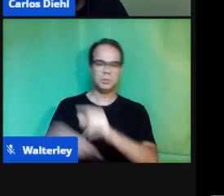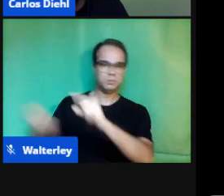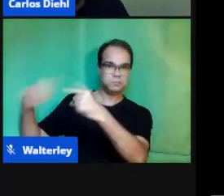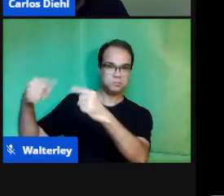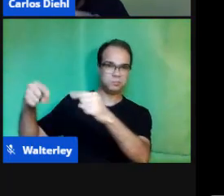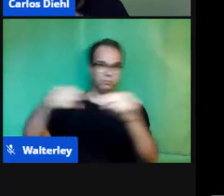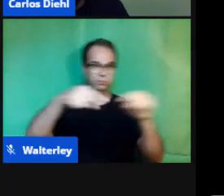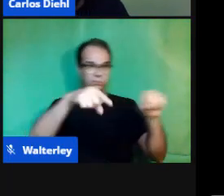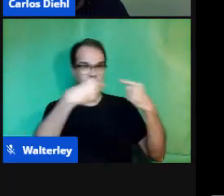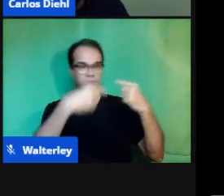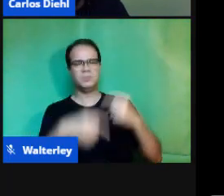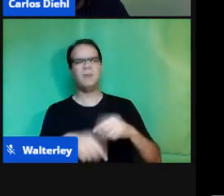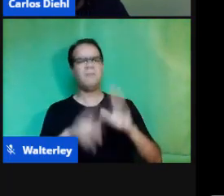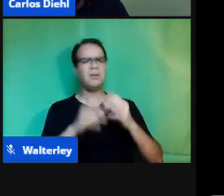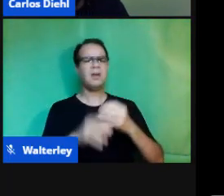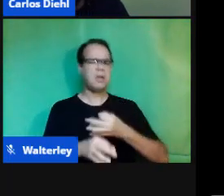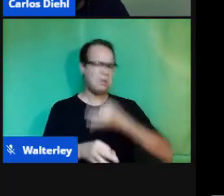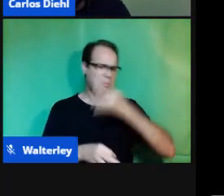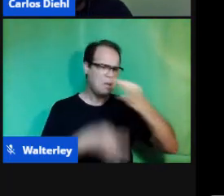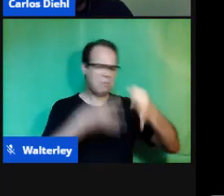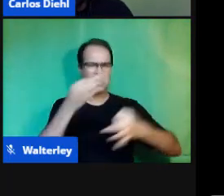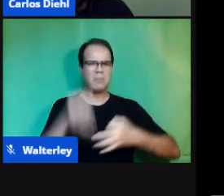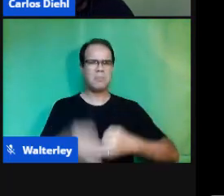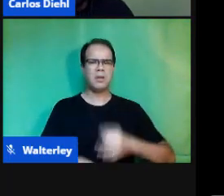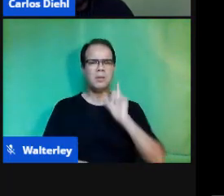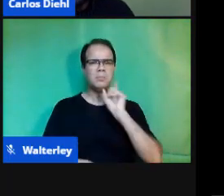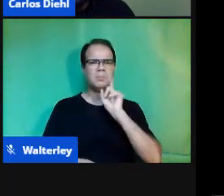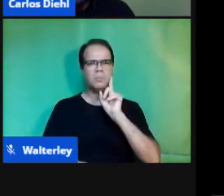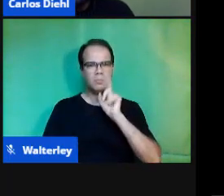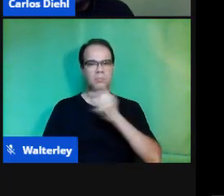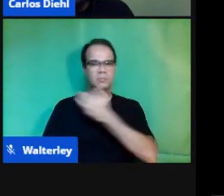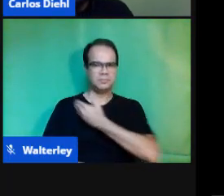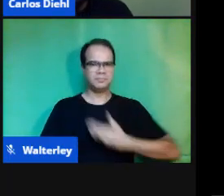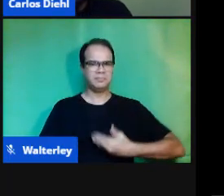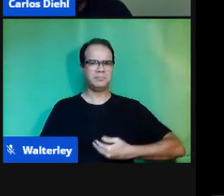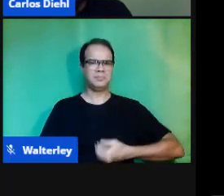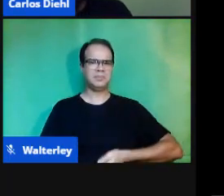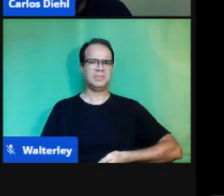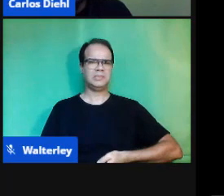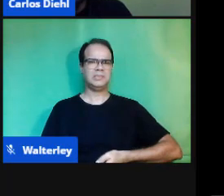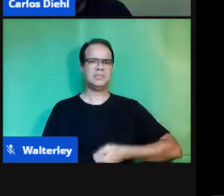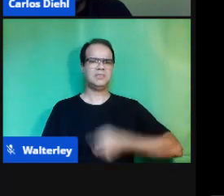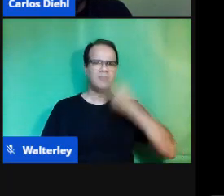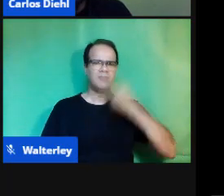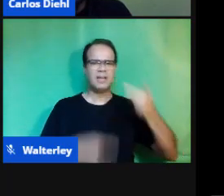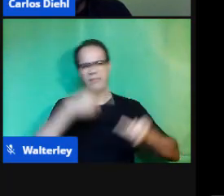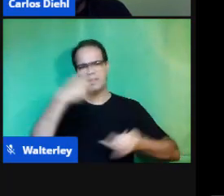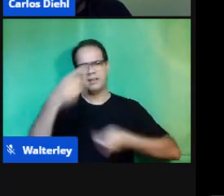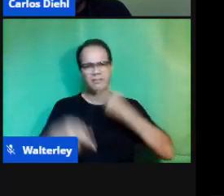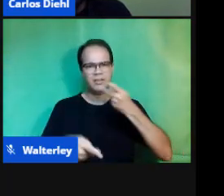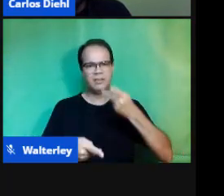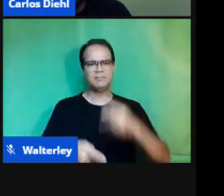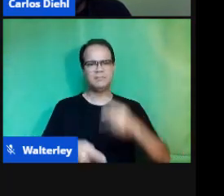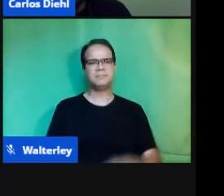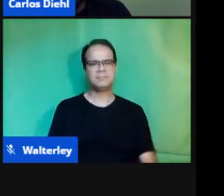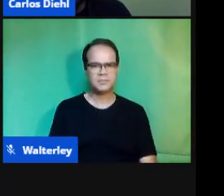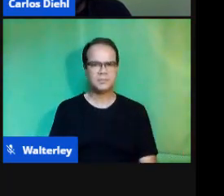abertas, principalmente ao governo americano. Vamos ver um trechinho desse documentário Babás, primeiro.